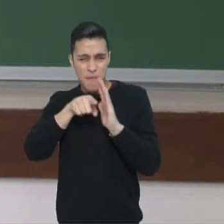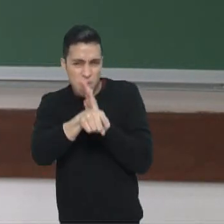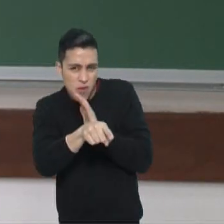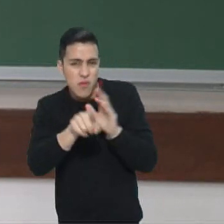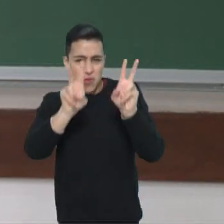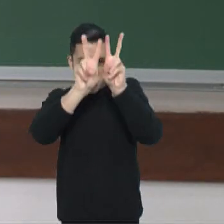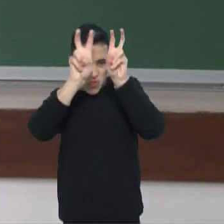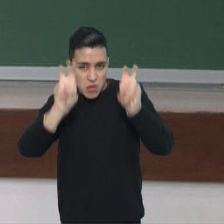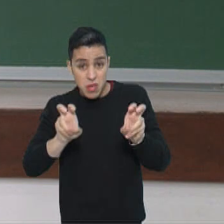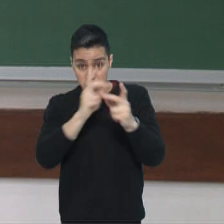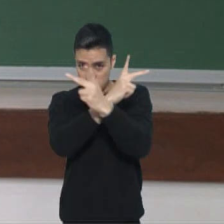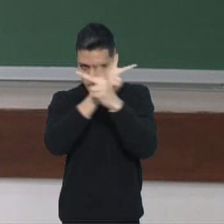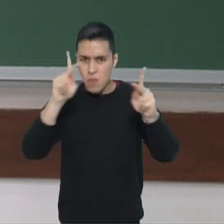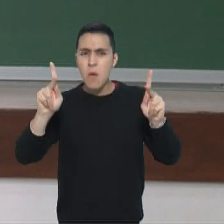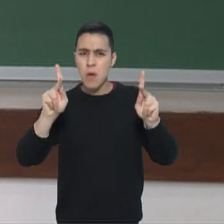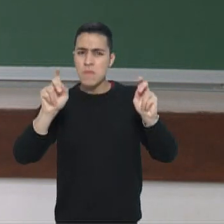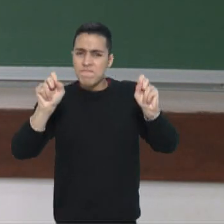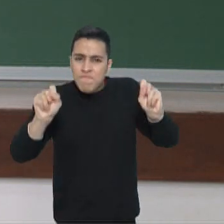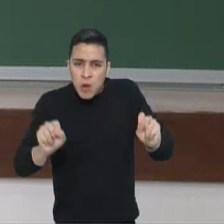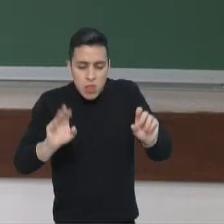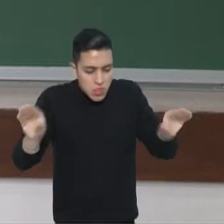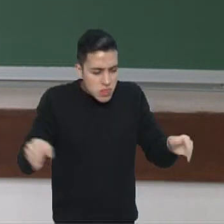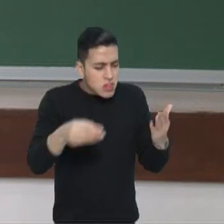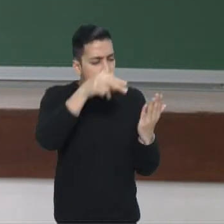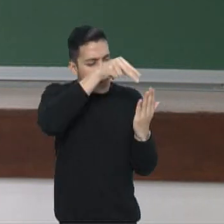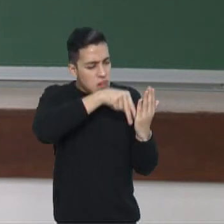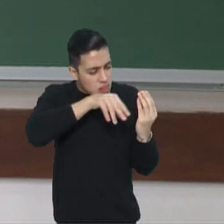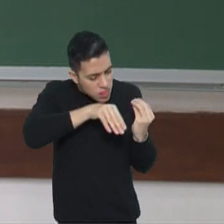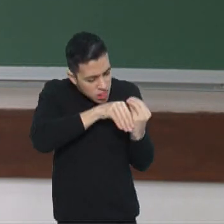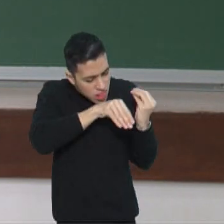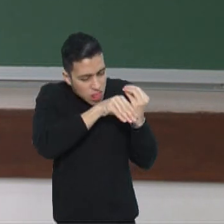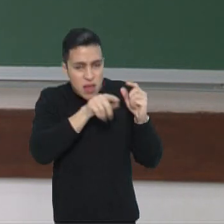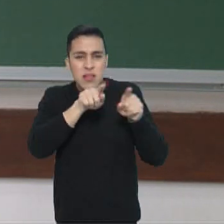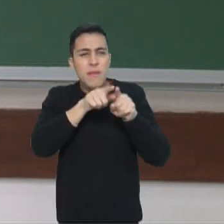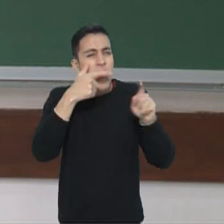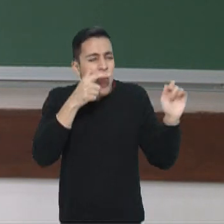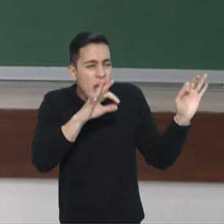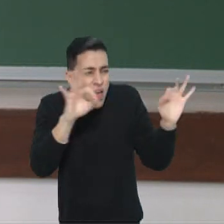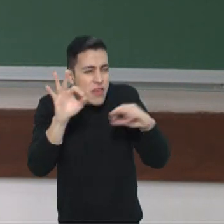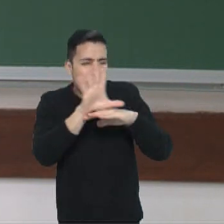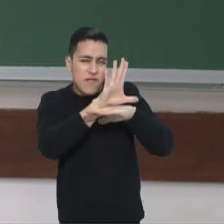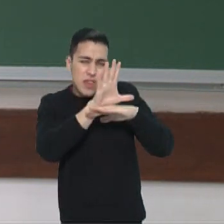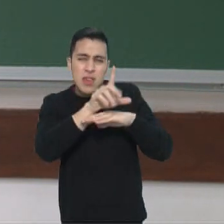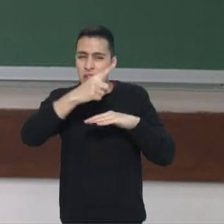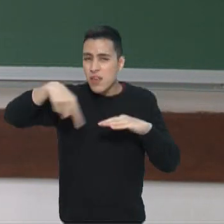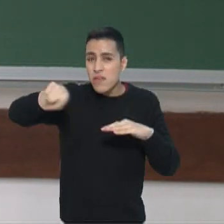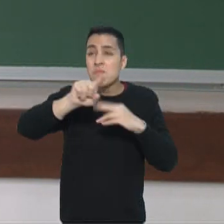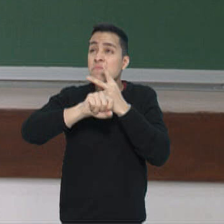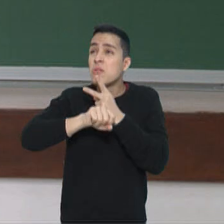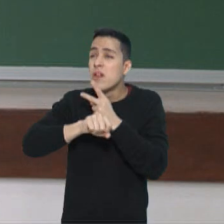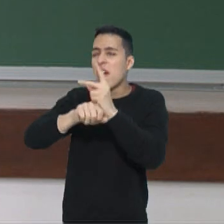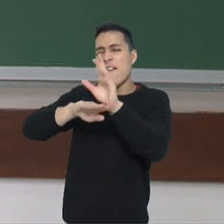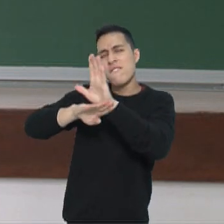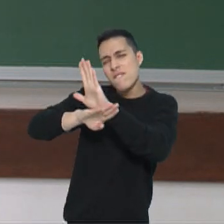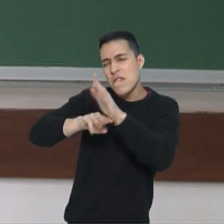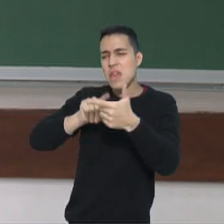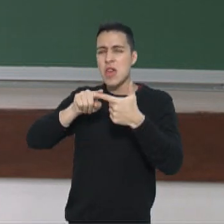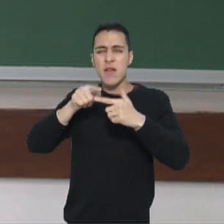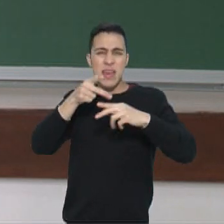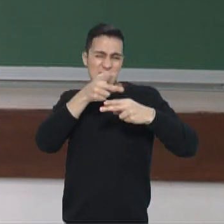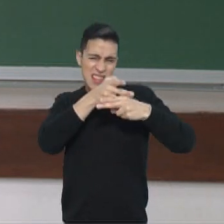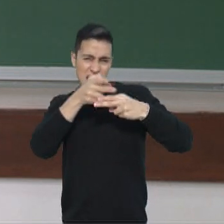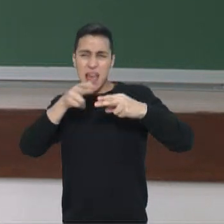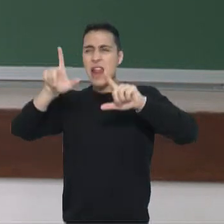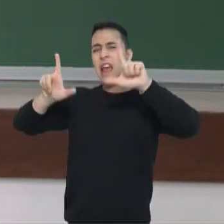questões. Vocês podem fazer suas leituras complementares, assistir vídeos e assistir alguns filmes e séries que passam na